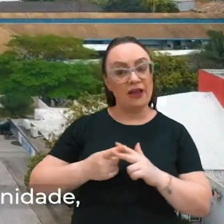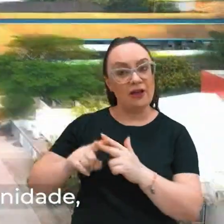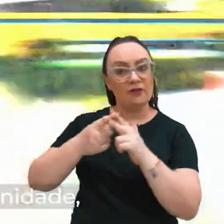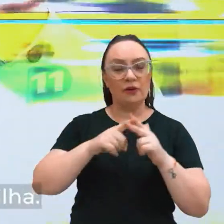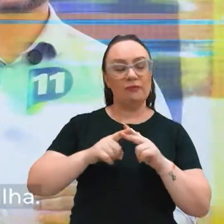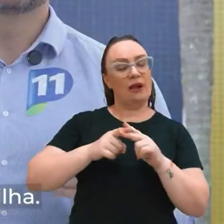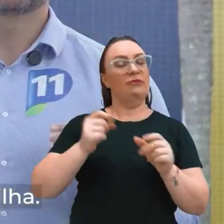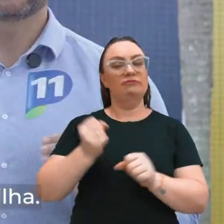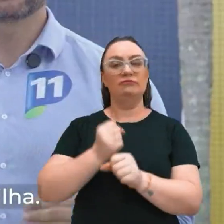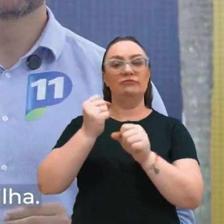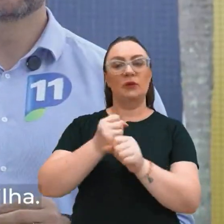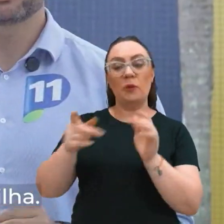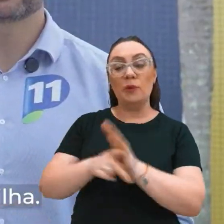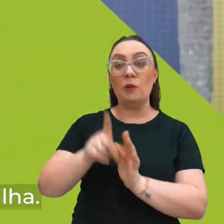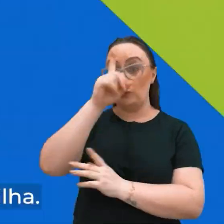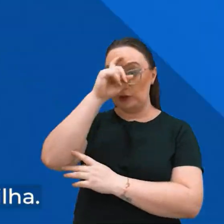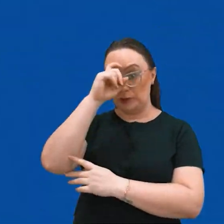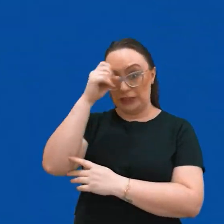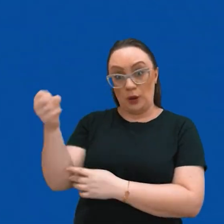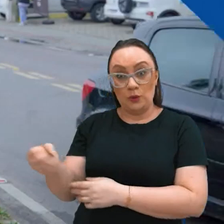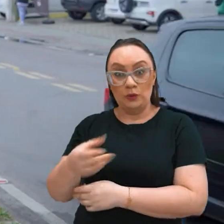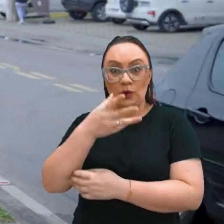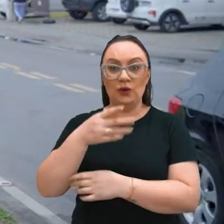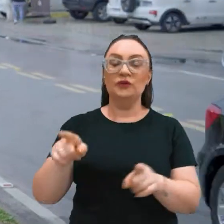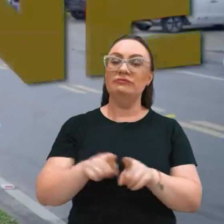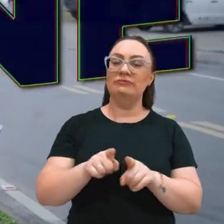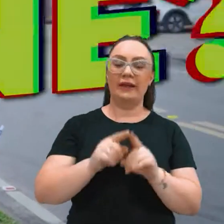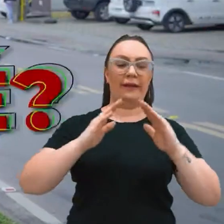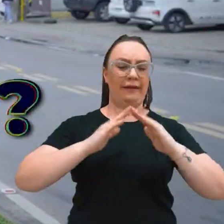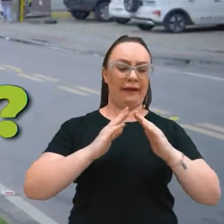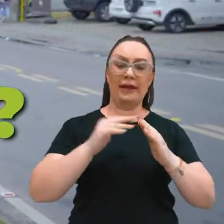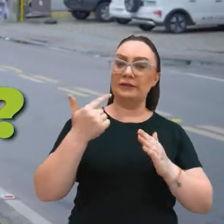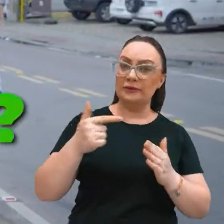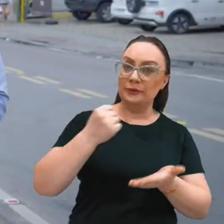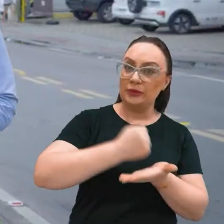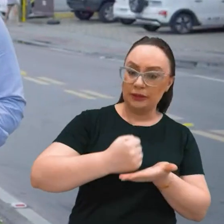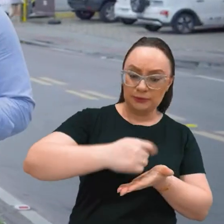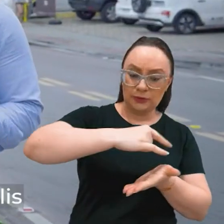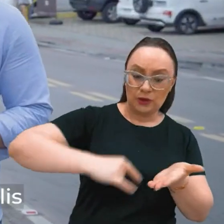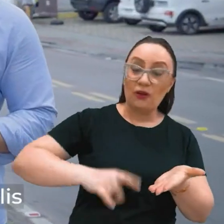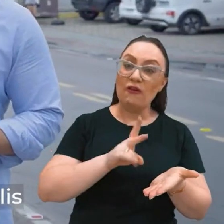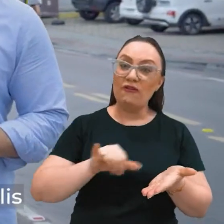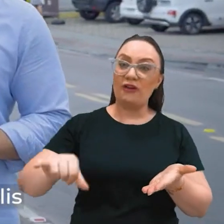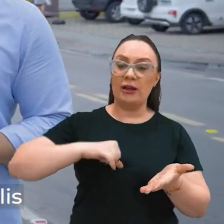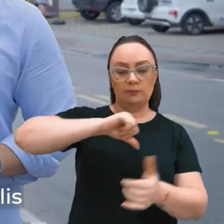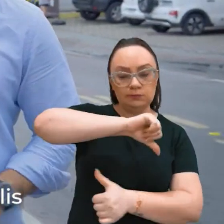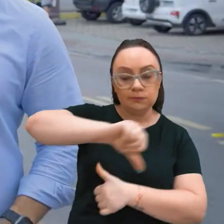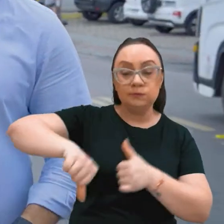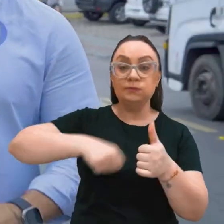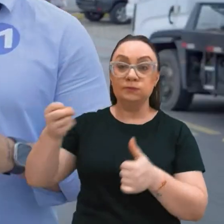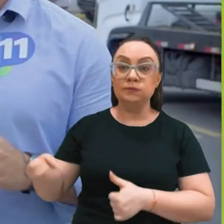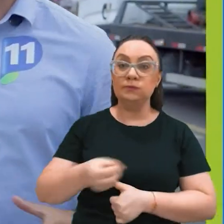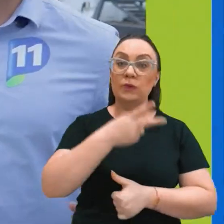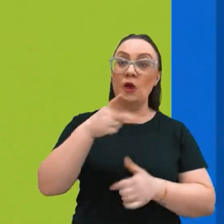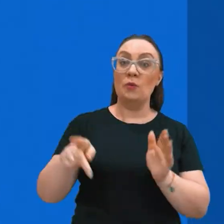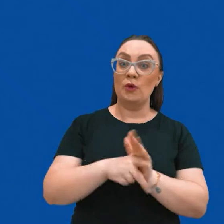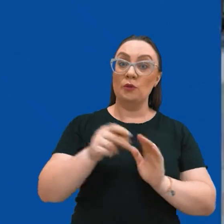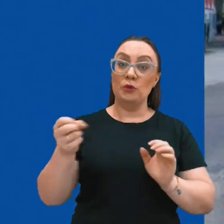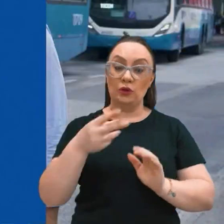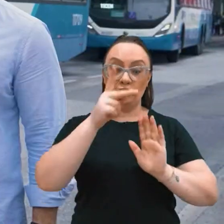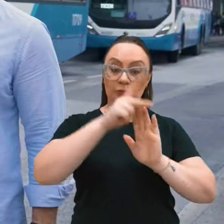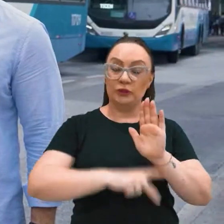com maternidade e construir o Hospital do Norte da Ilha. Casa sem escritura? Deu, né? Vamos regularizar todos os imóveis de Florianópolis com o